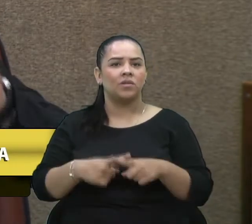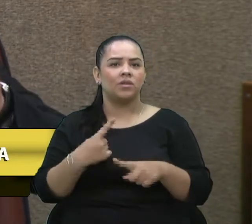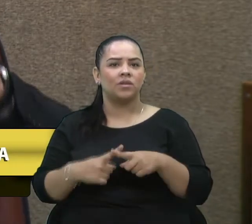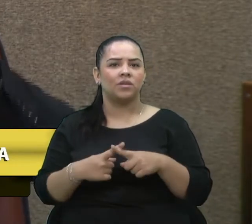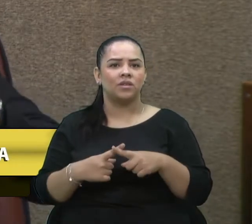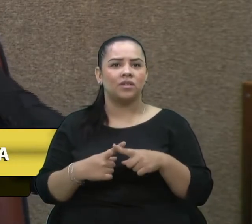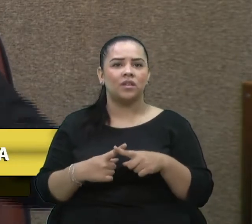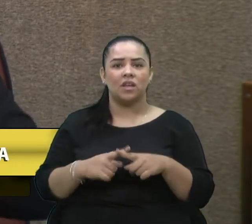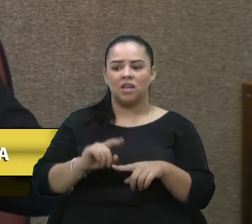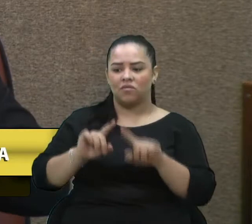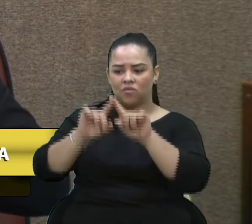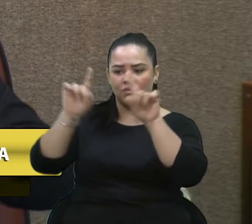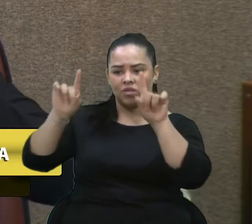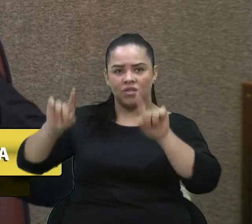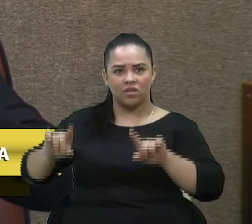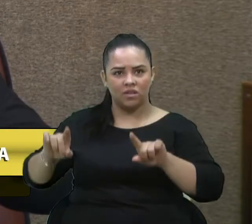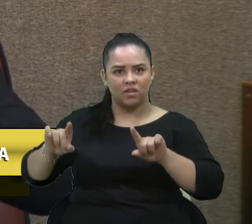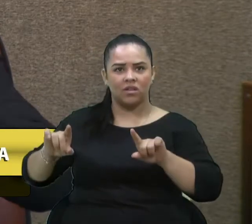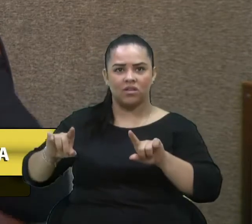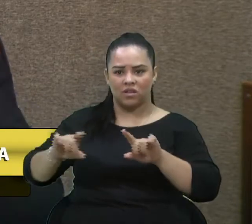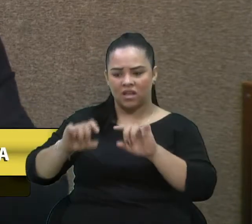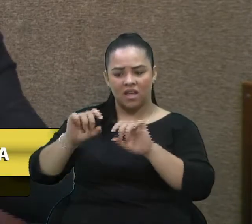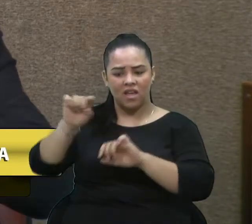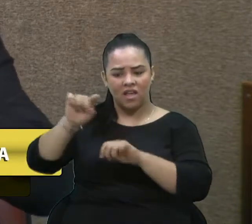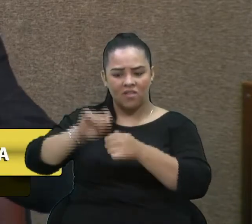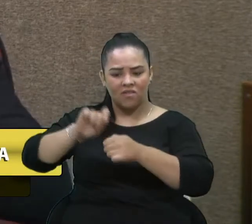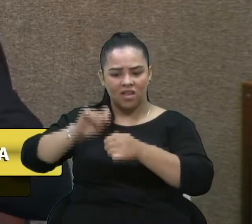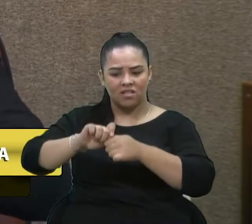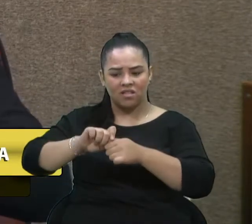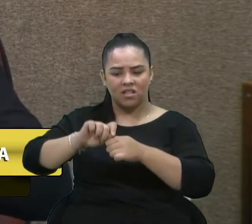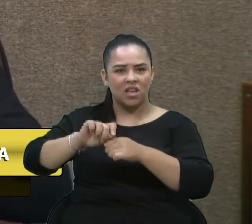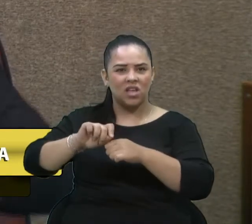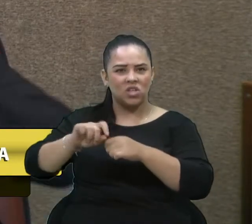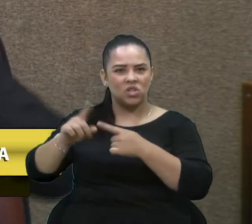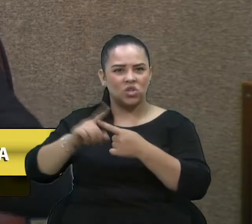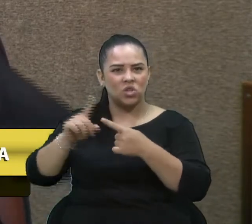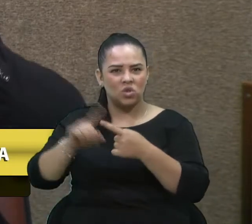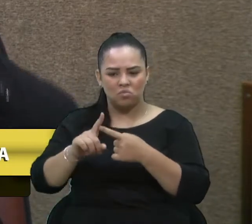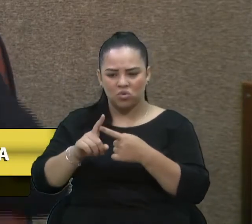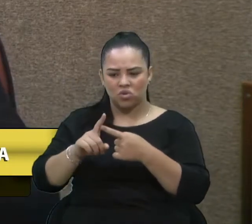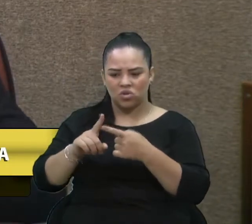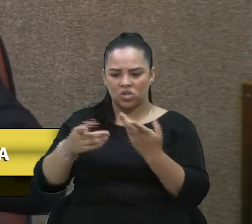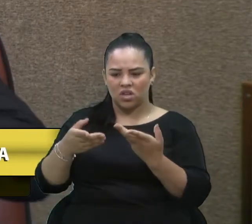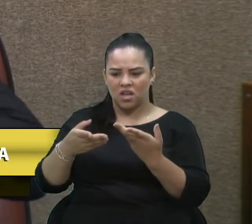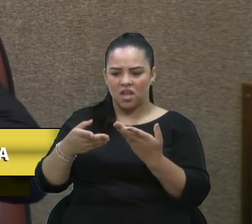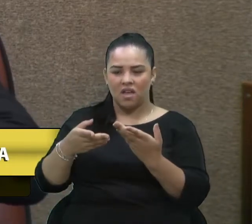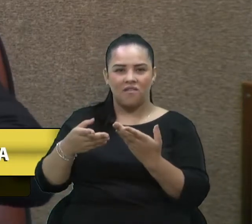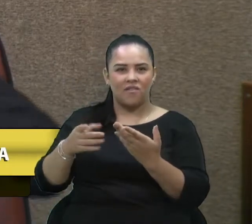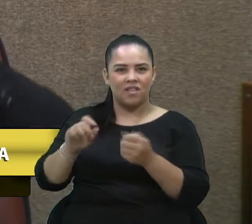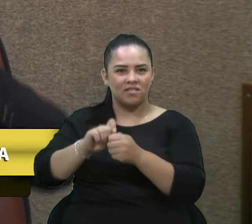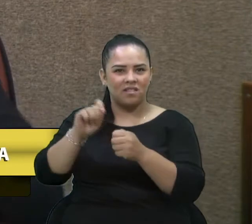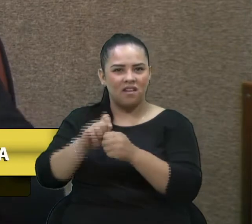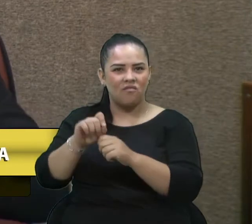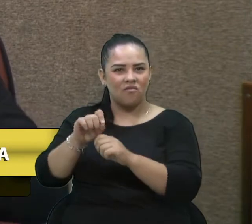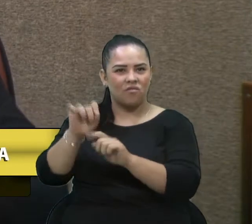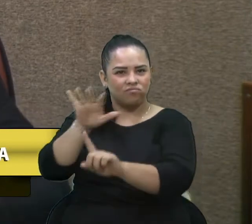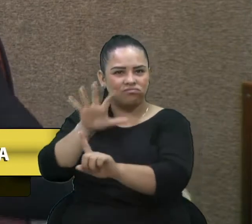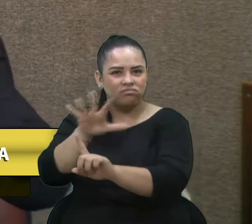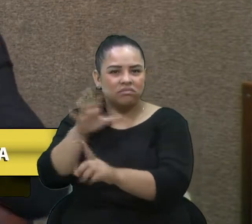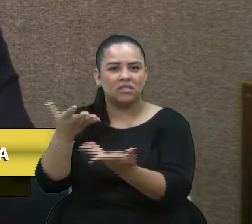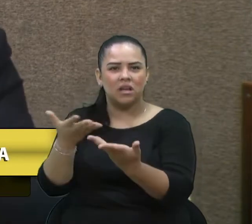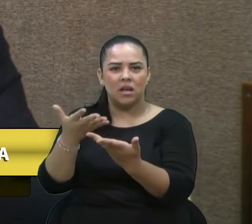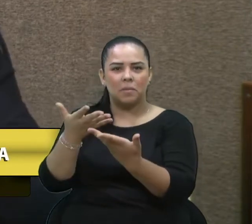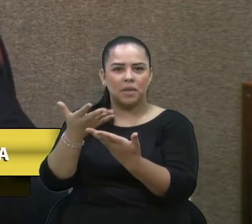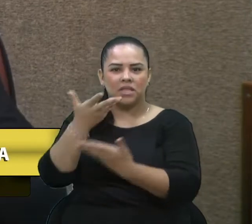Quando um funcionário público faz esse tipo de acusação, esse tipo de ameaça para nossas crianças, para os